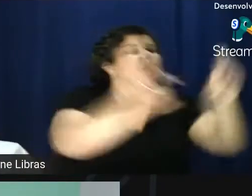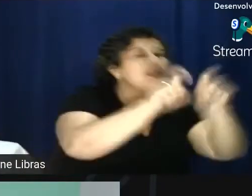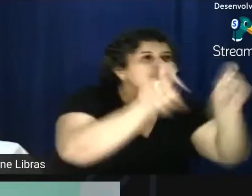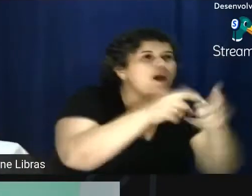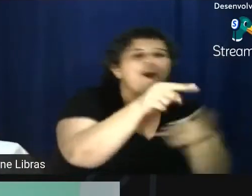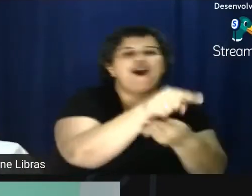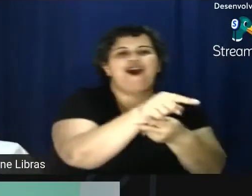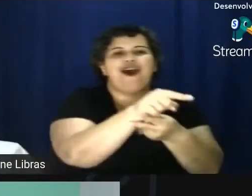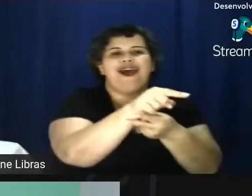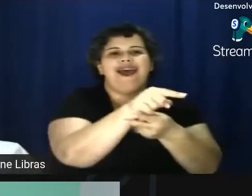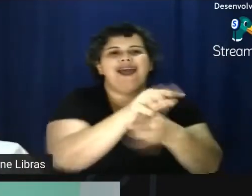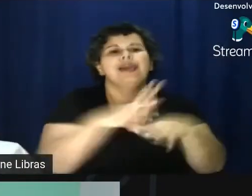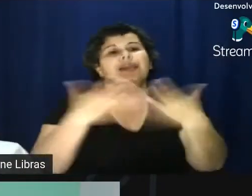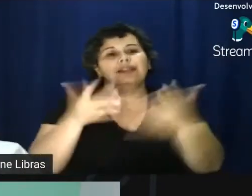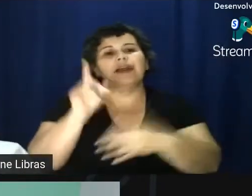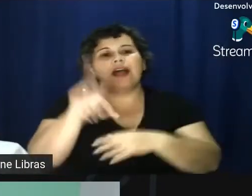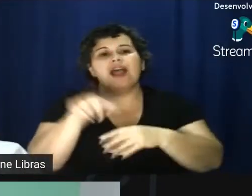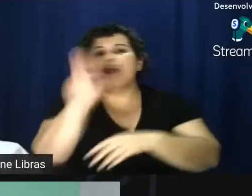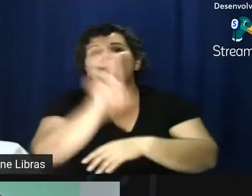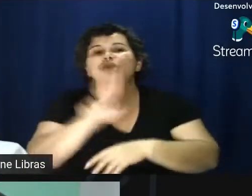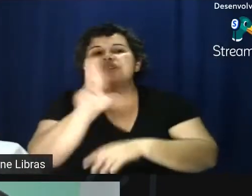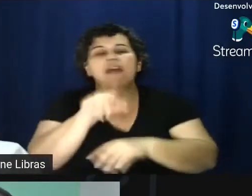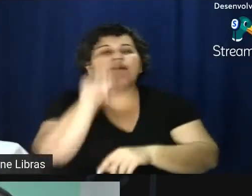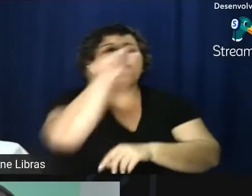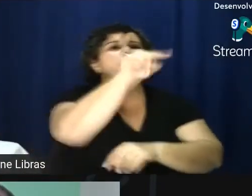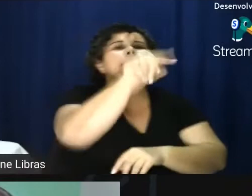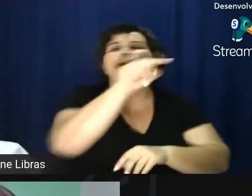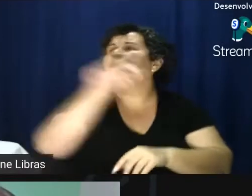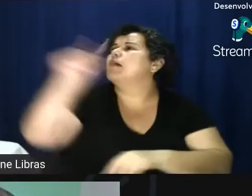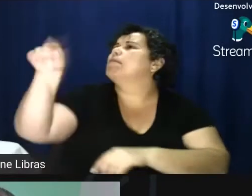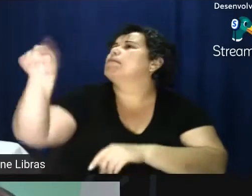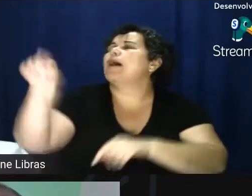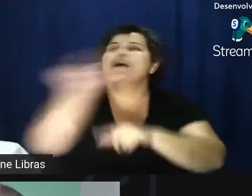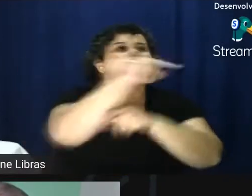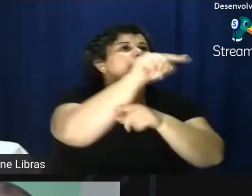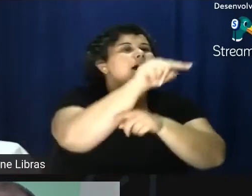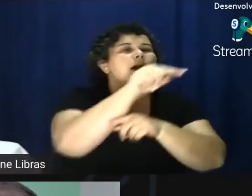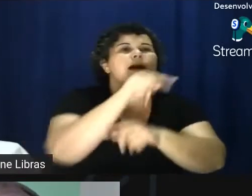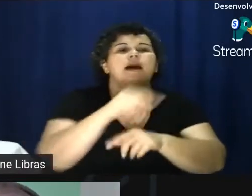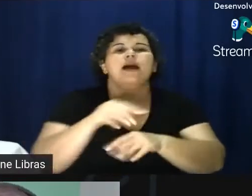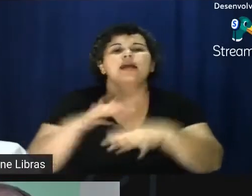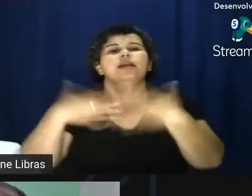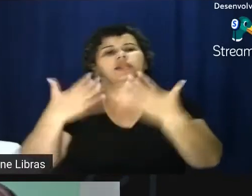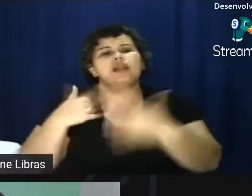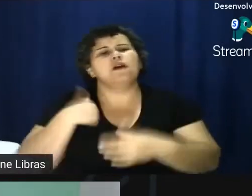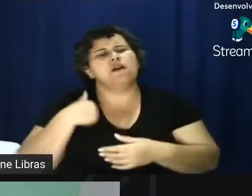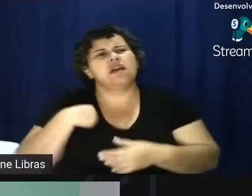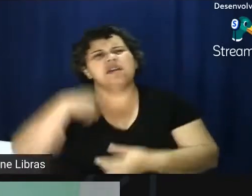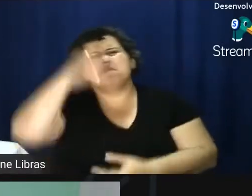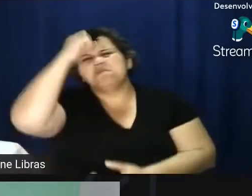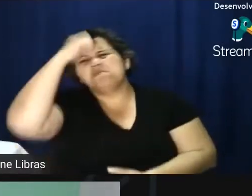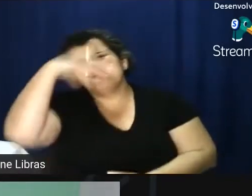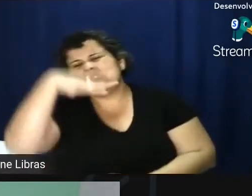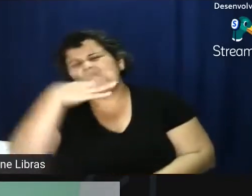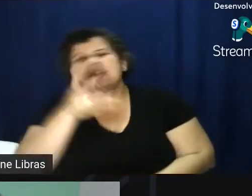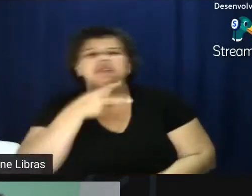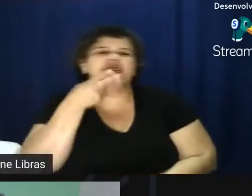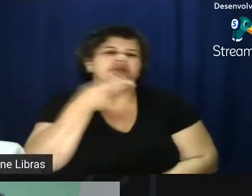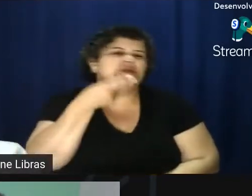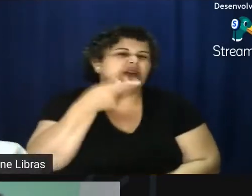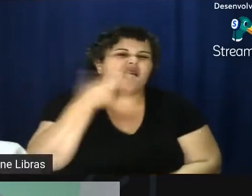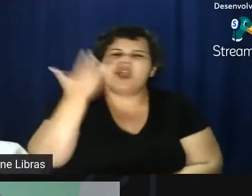muito no apontamento. Isso que eu não sabia nem falar direito, até porque tinha preguiça de falar, né? Na